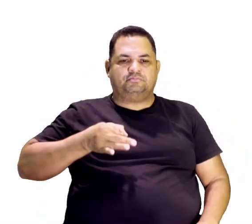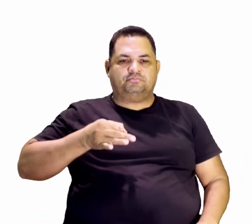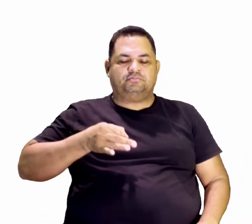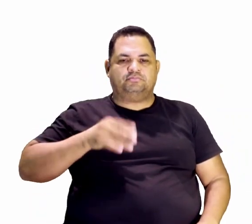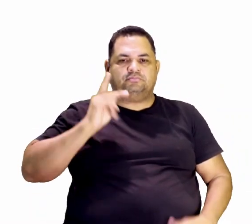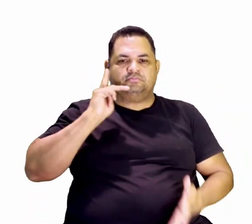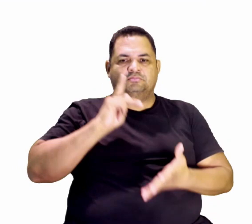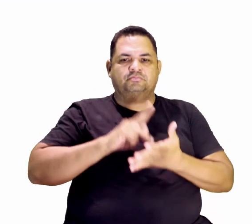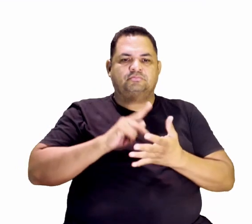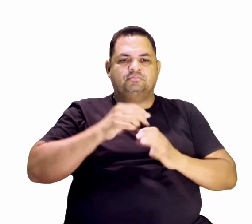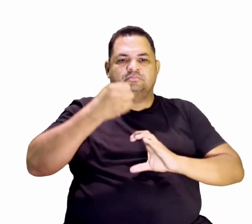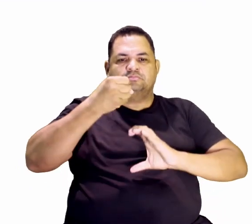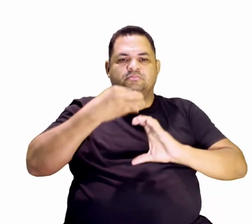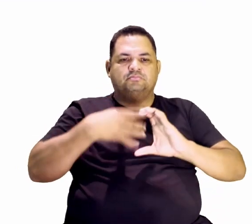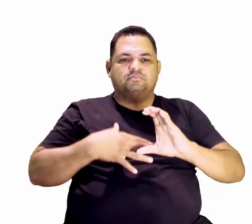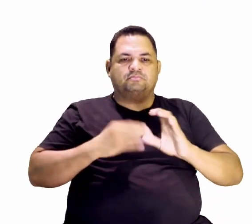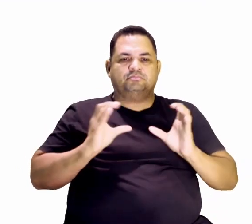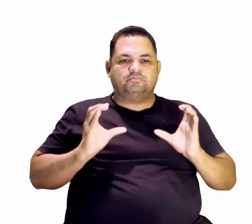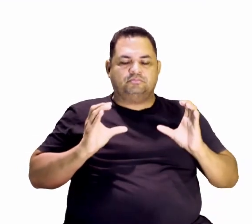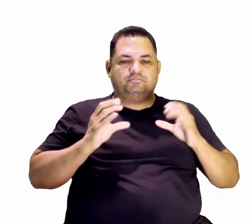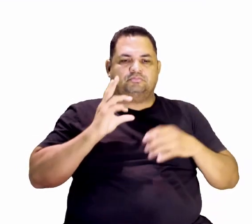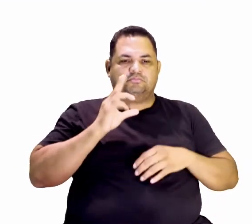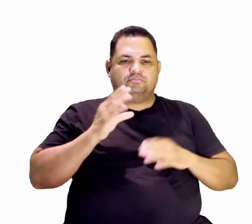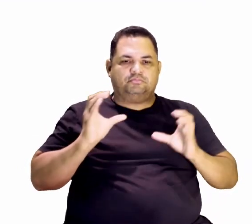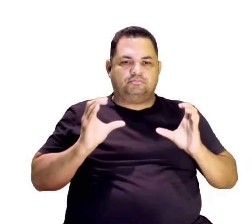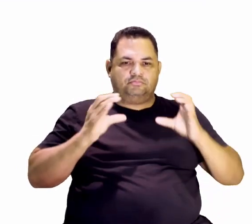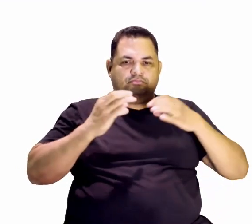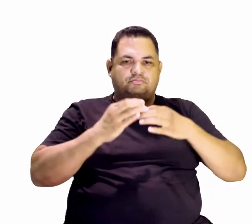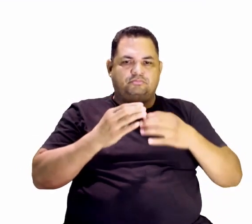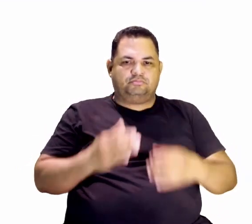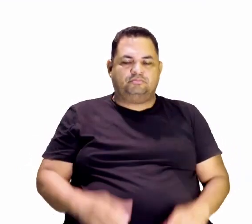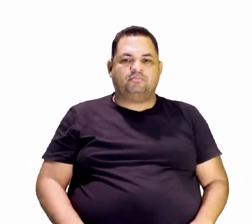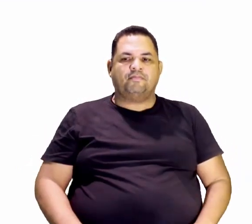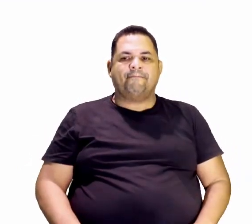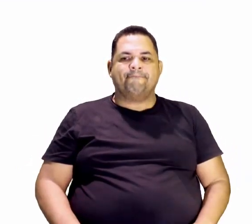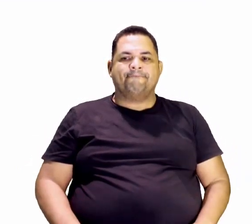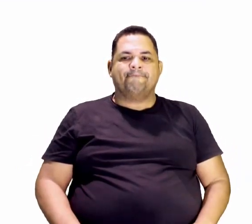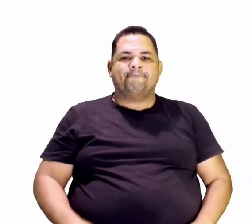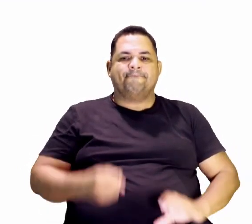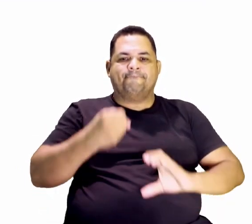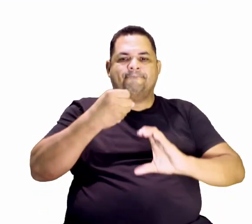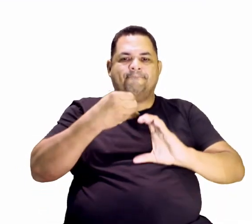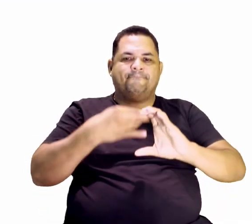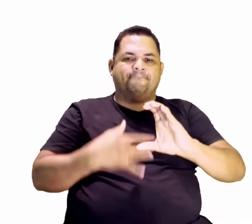sobre características comuns das tribos. Então a gente vai olhar sobre as